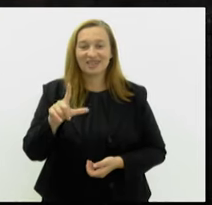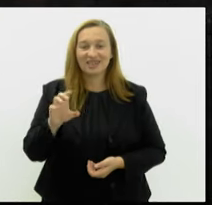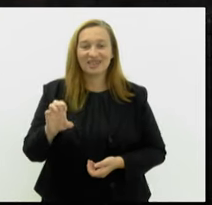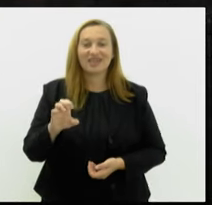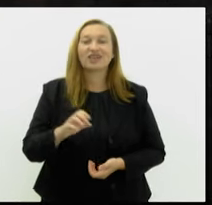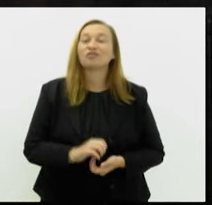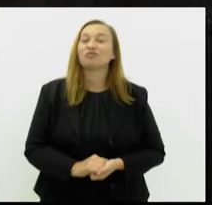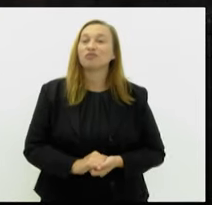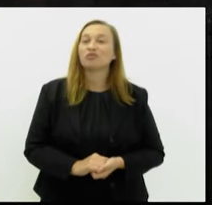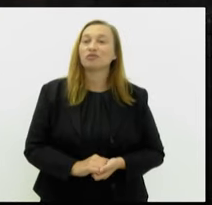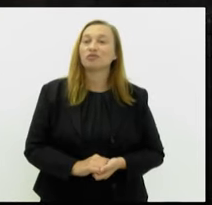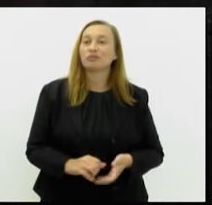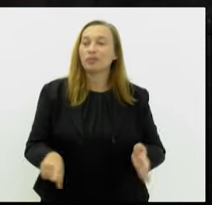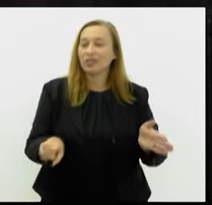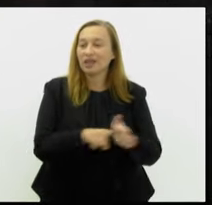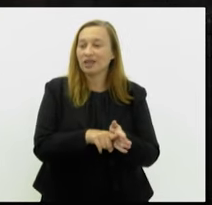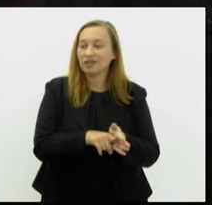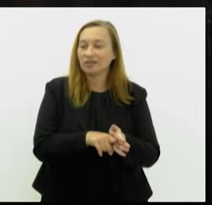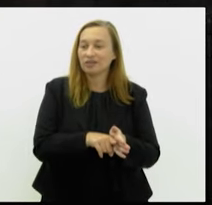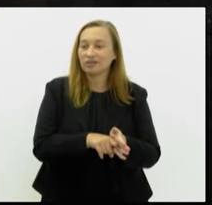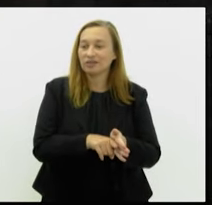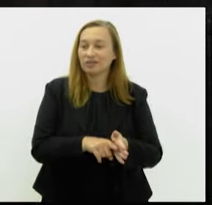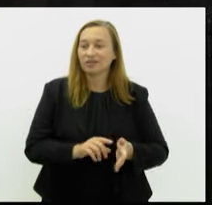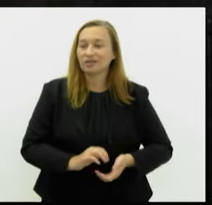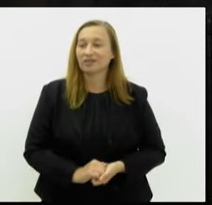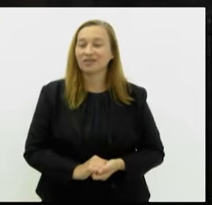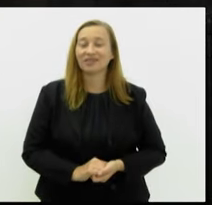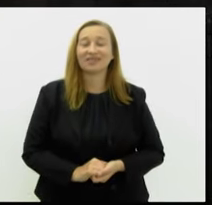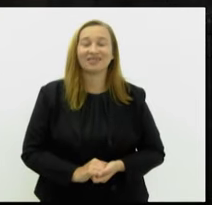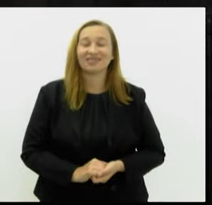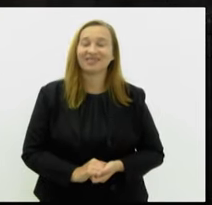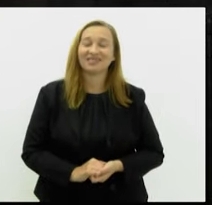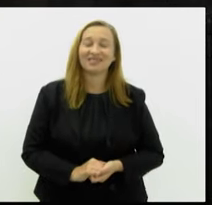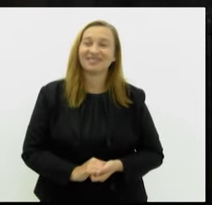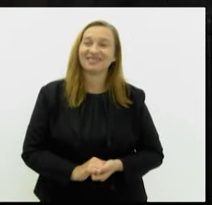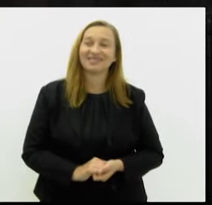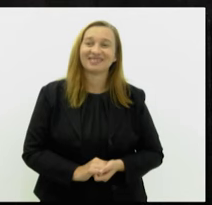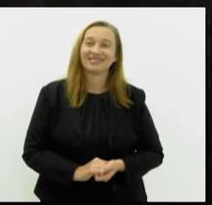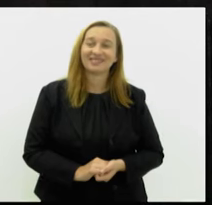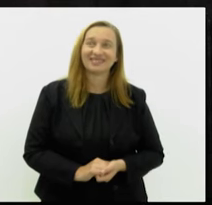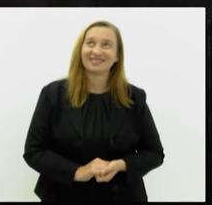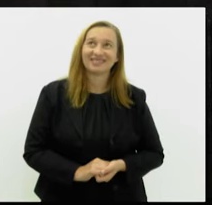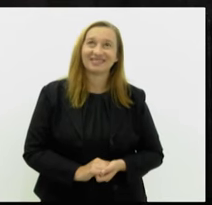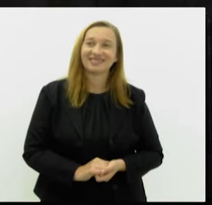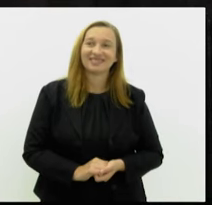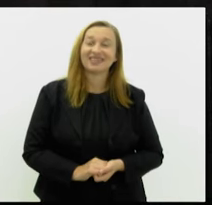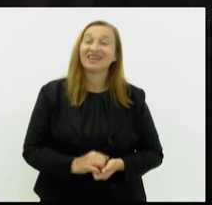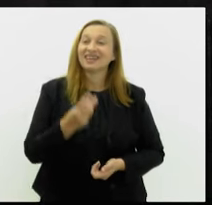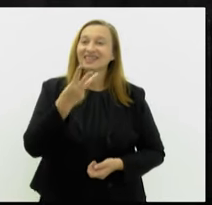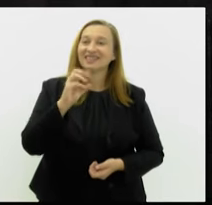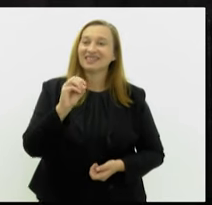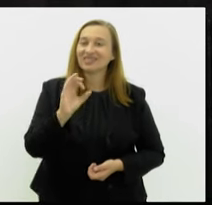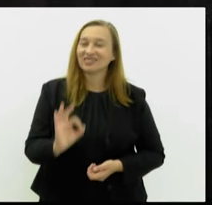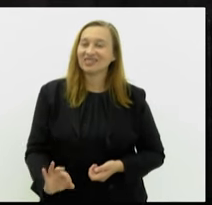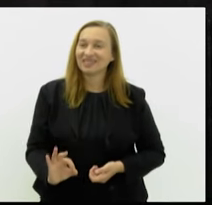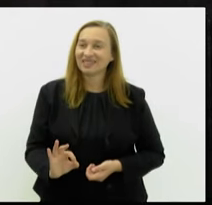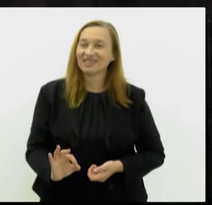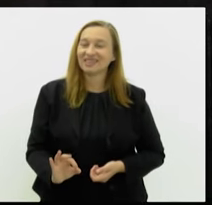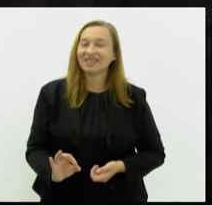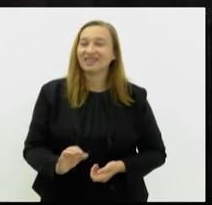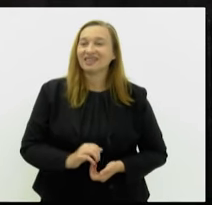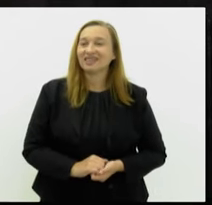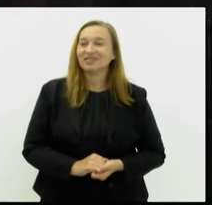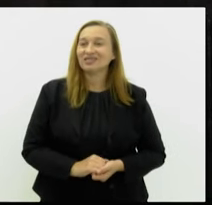negativo. Então, quanto irá para o Fundo Soberano? Zero. Né? 30% de zero